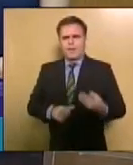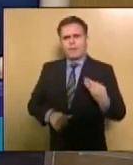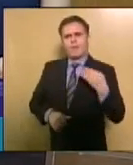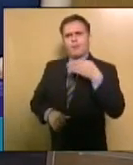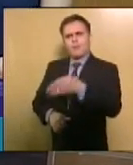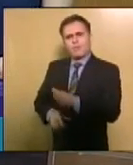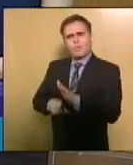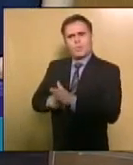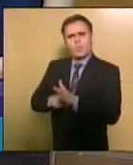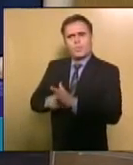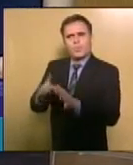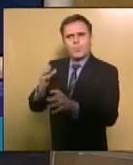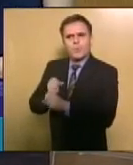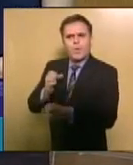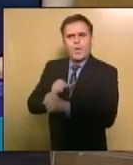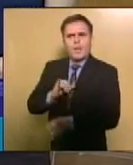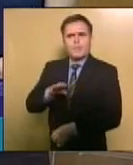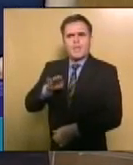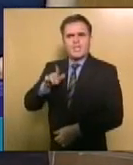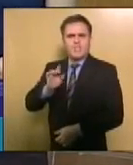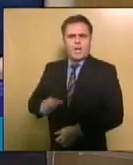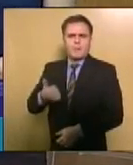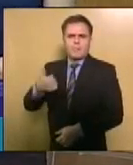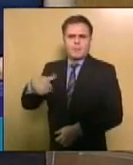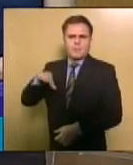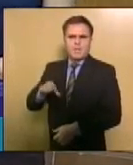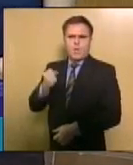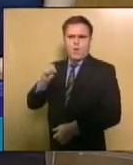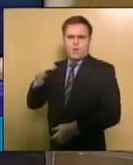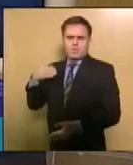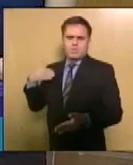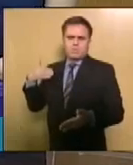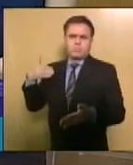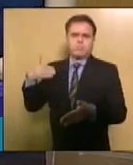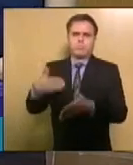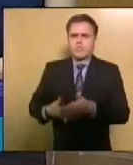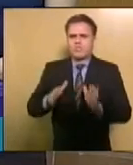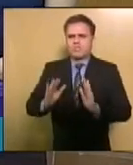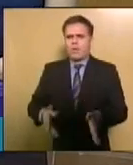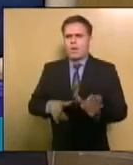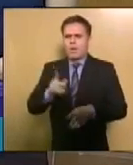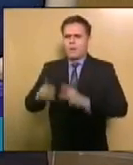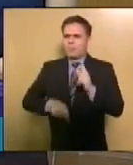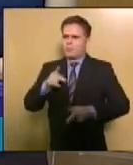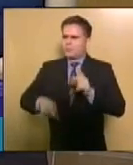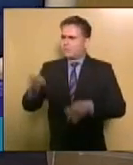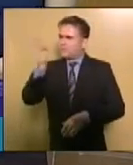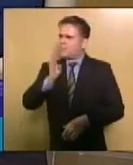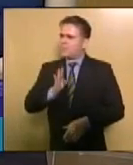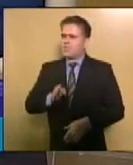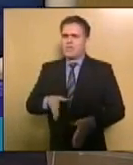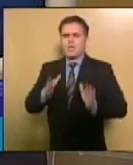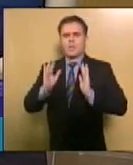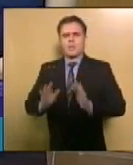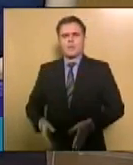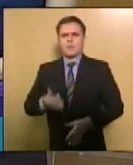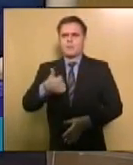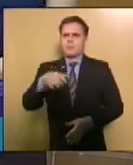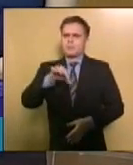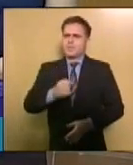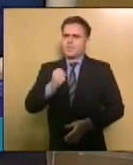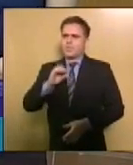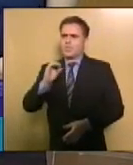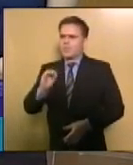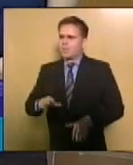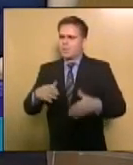dados do censo do IBGE desde 1980 para cá vários censos D da população brasileira toda desde 1980 para cá